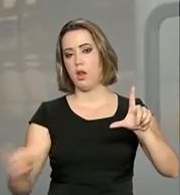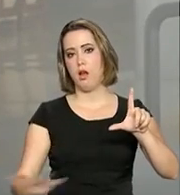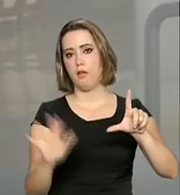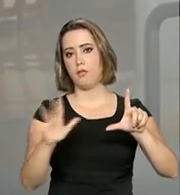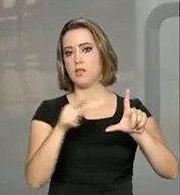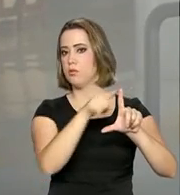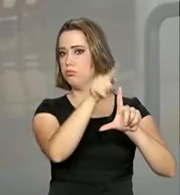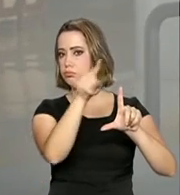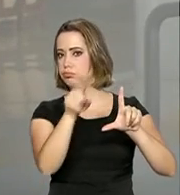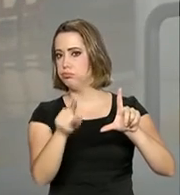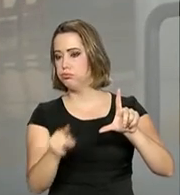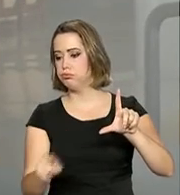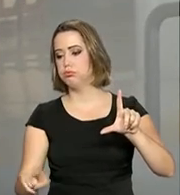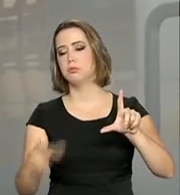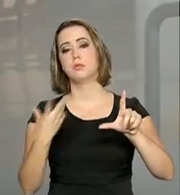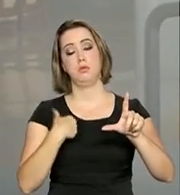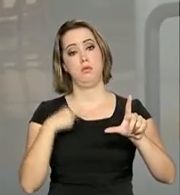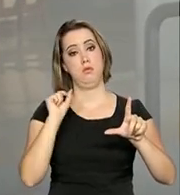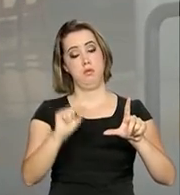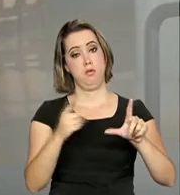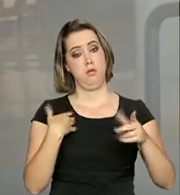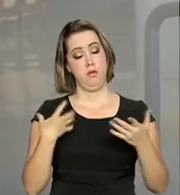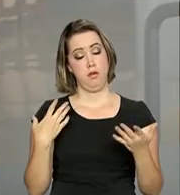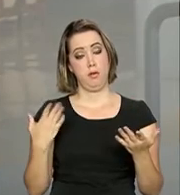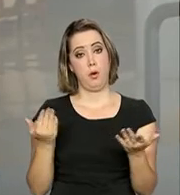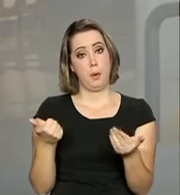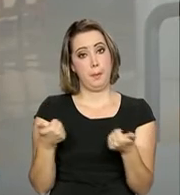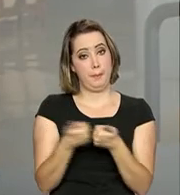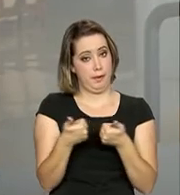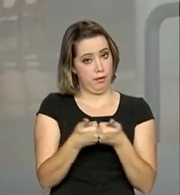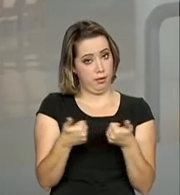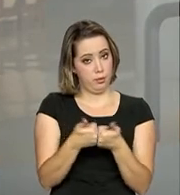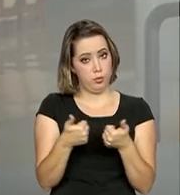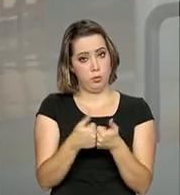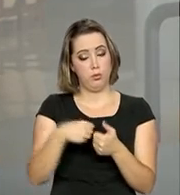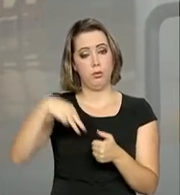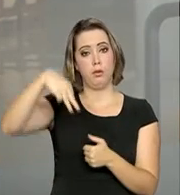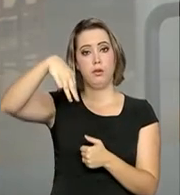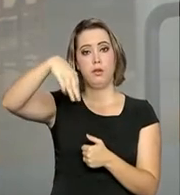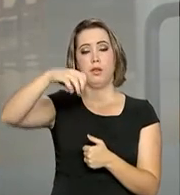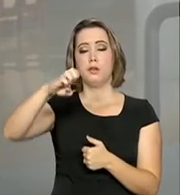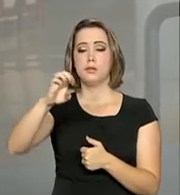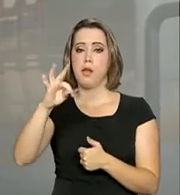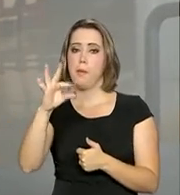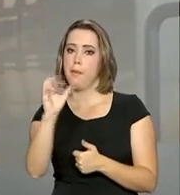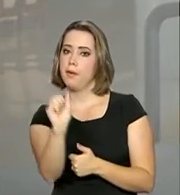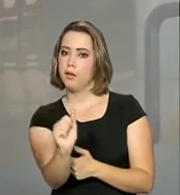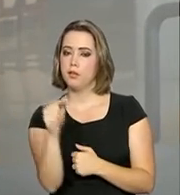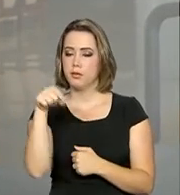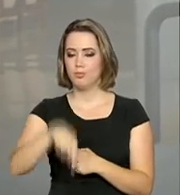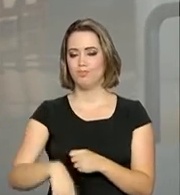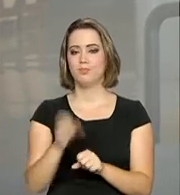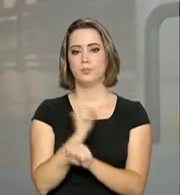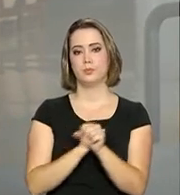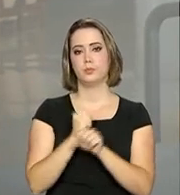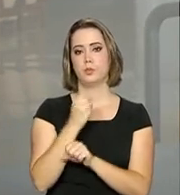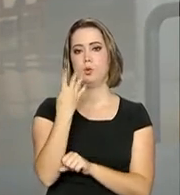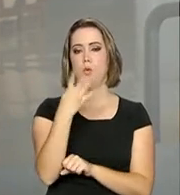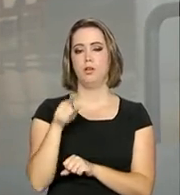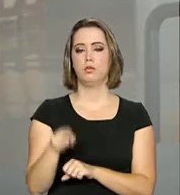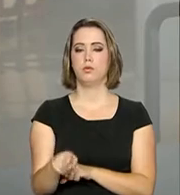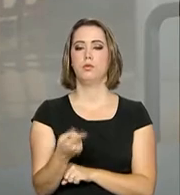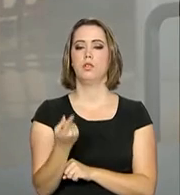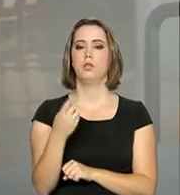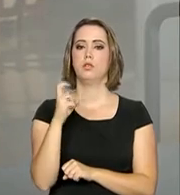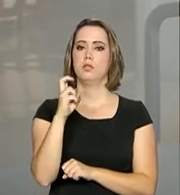converge consistentemente para o centro da meta definida pelo governo para 2017, que é de